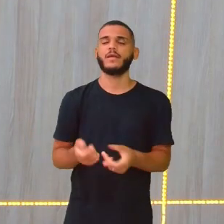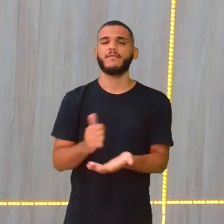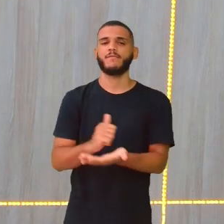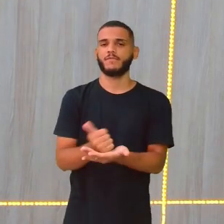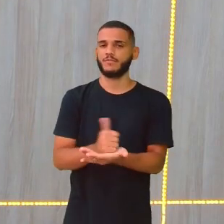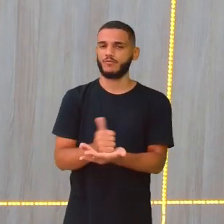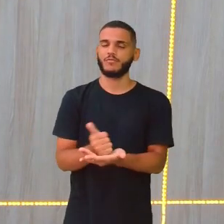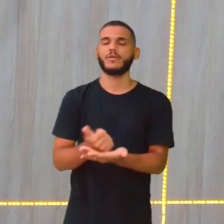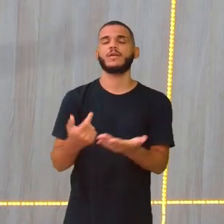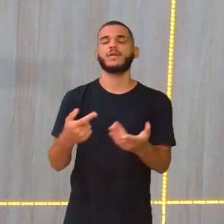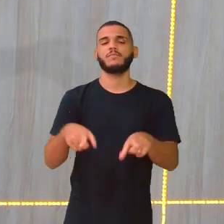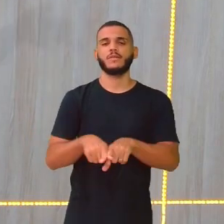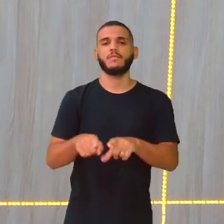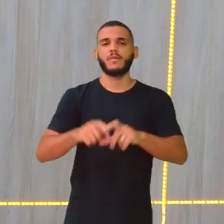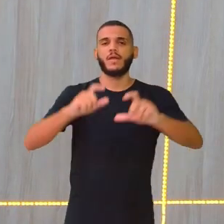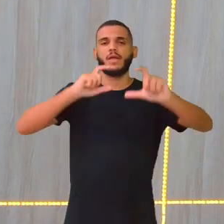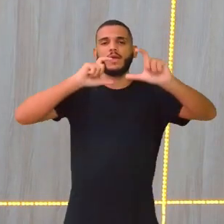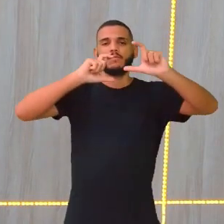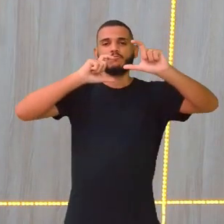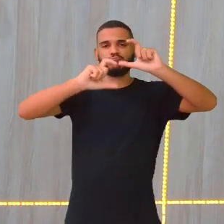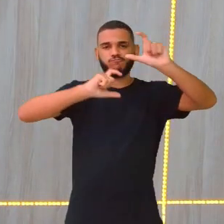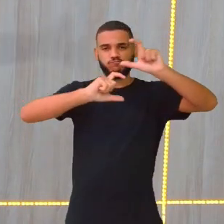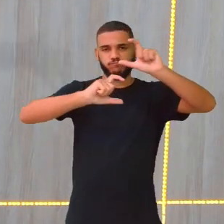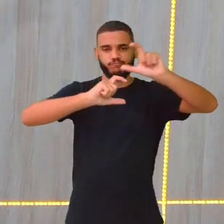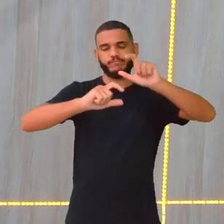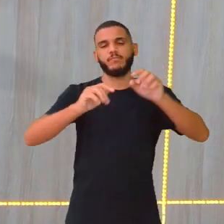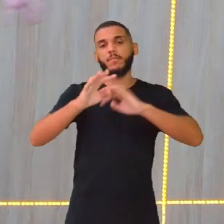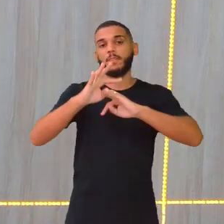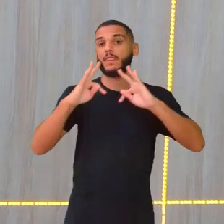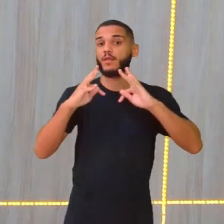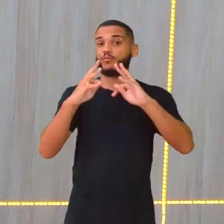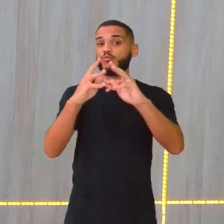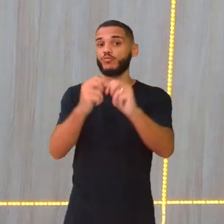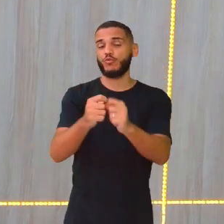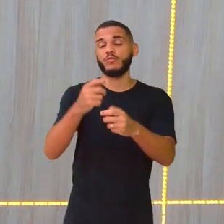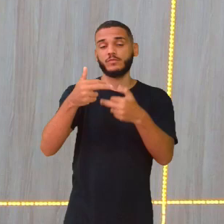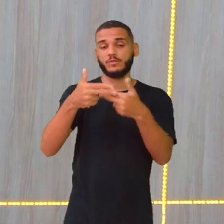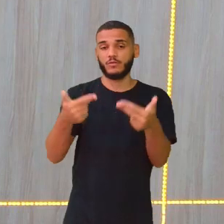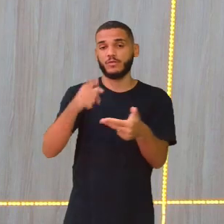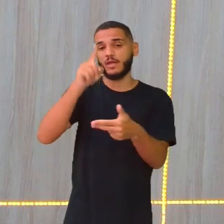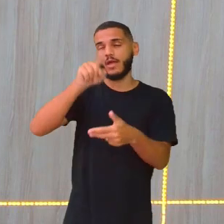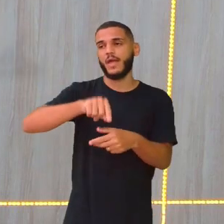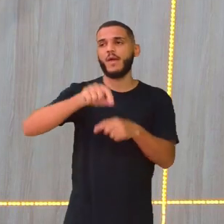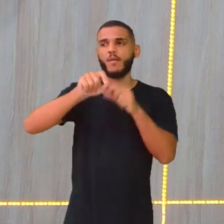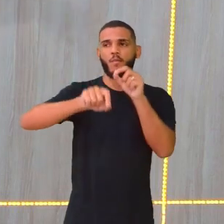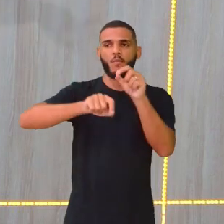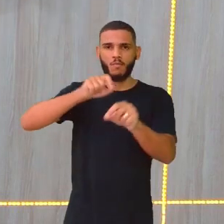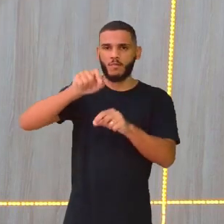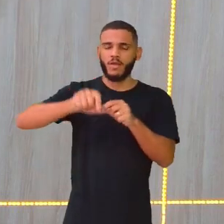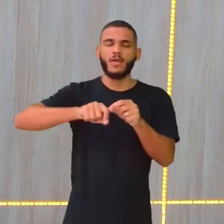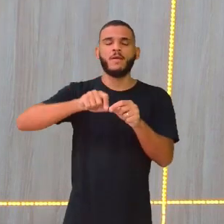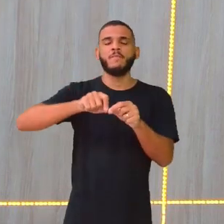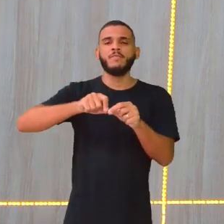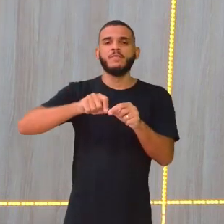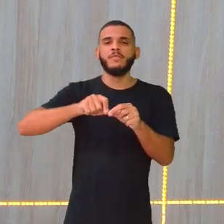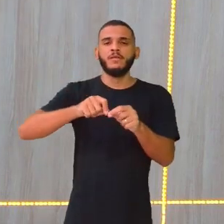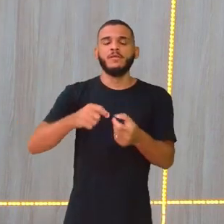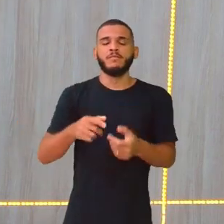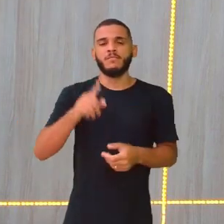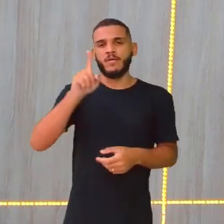também. Videogames, quadrinhos. Né? Então, todos esses veículos são produtos culturais. Moda,